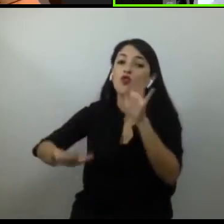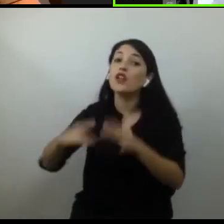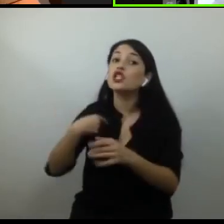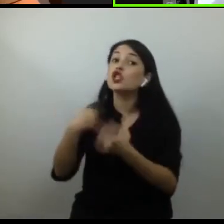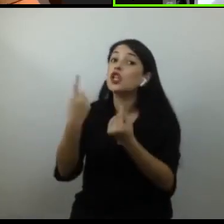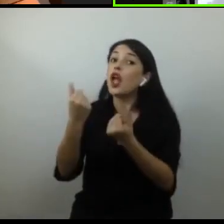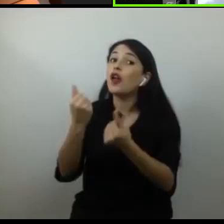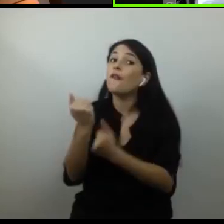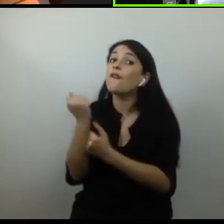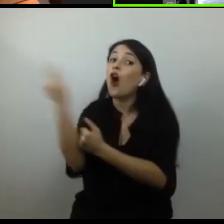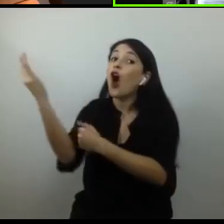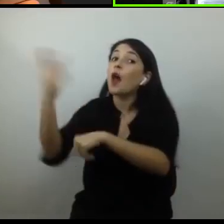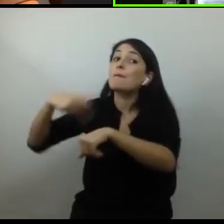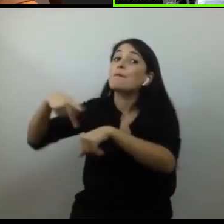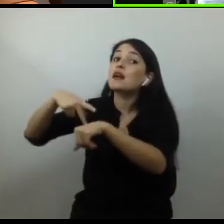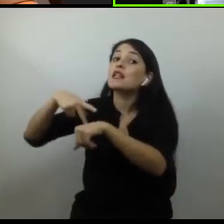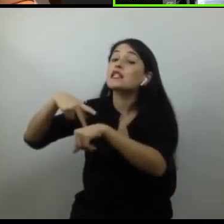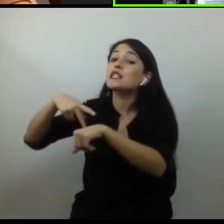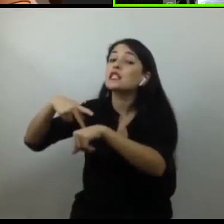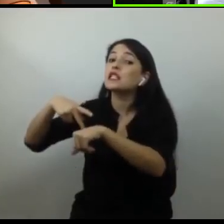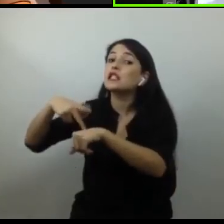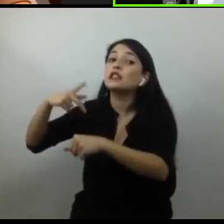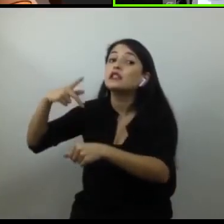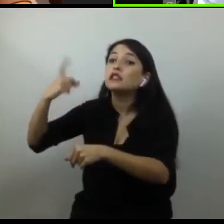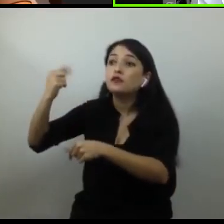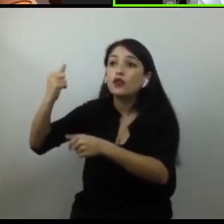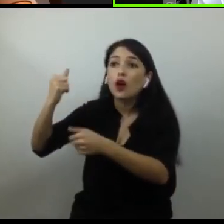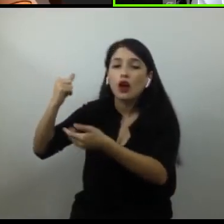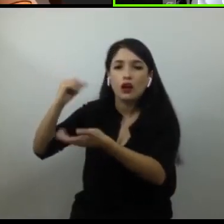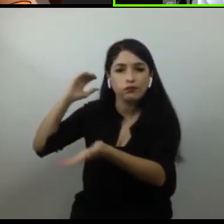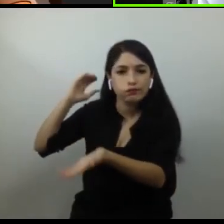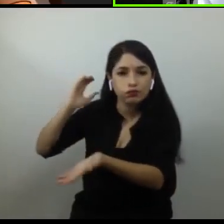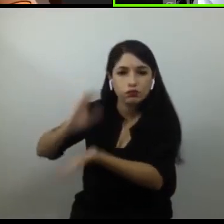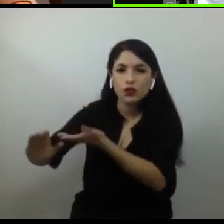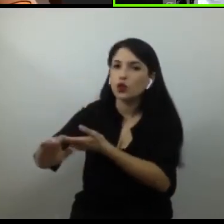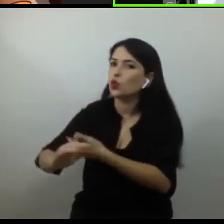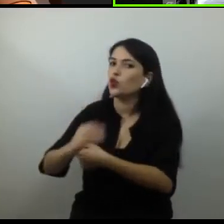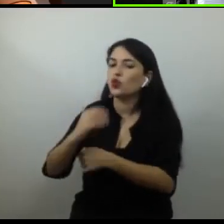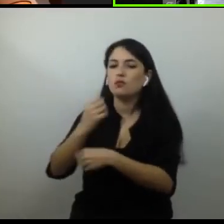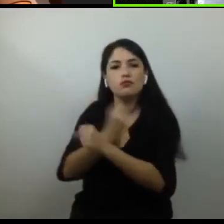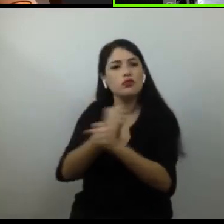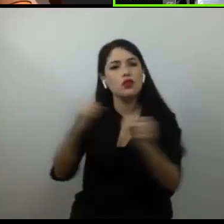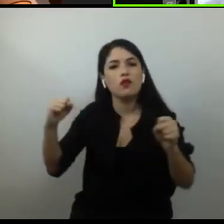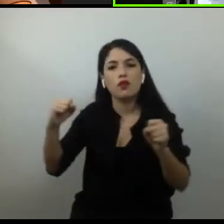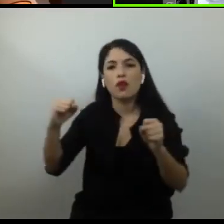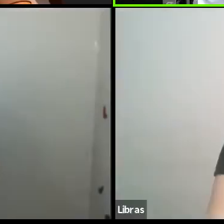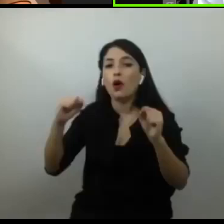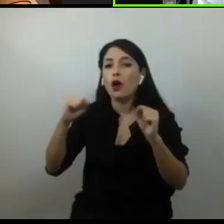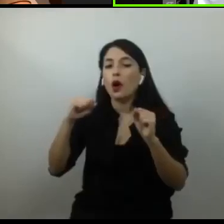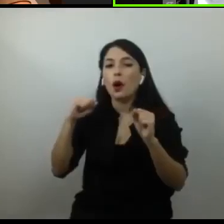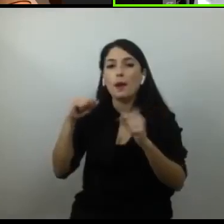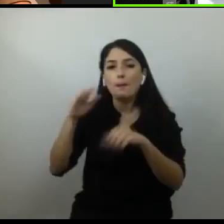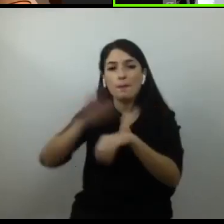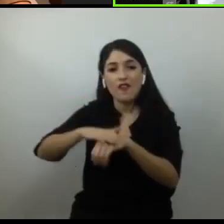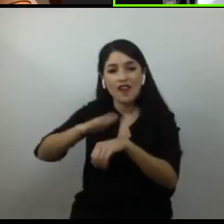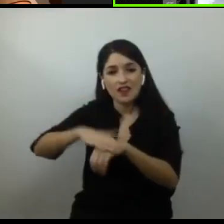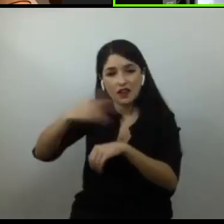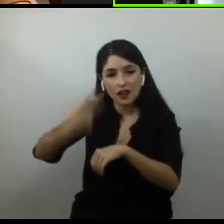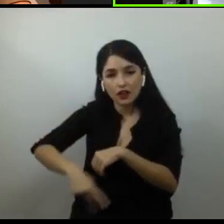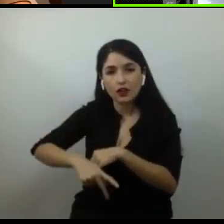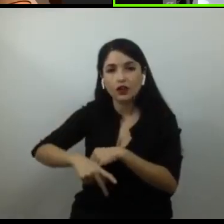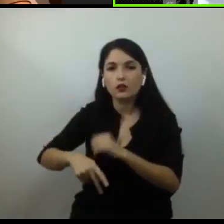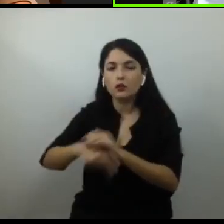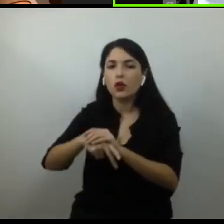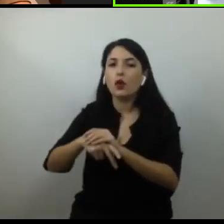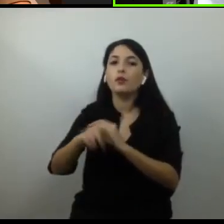porque tudo que ouço dos especialistas em tecnologia é que não é possível montar uma máquina dessa, uma máquina financiada pelo que,